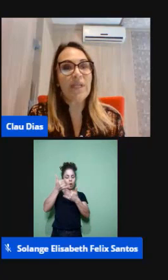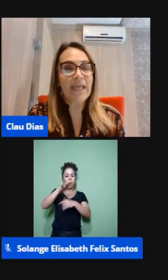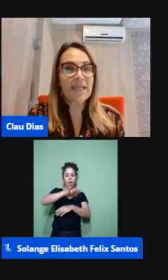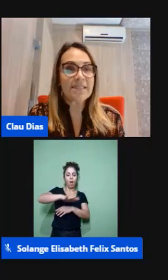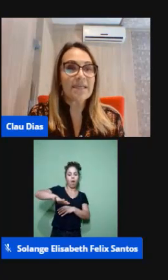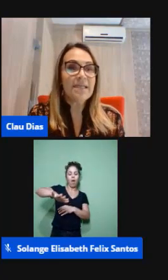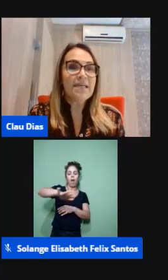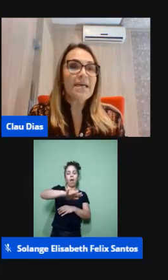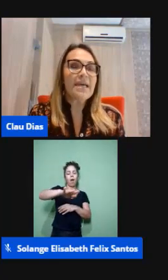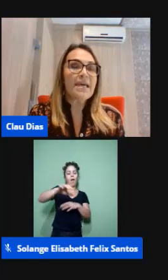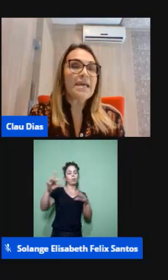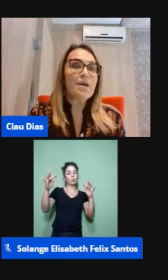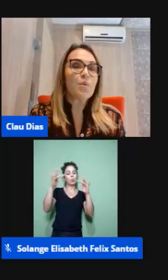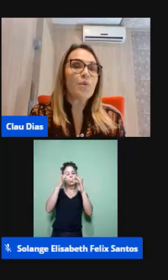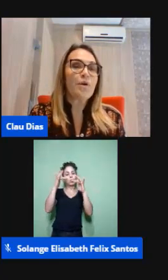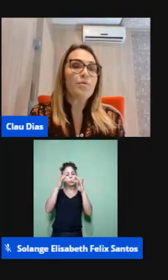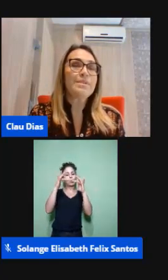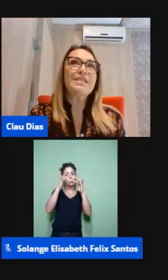com a natureza,